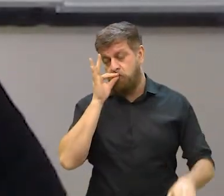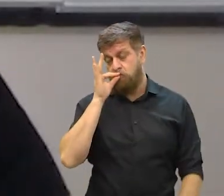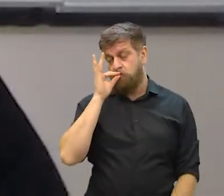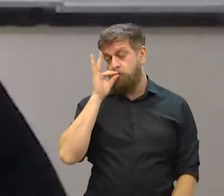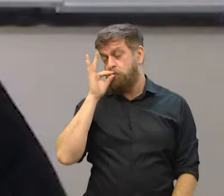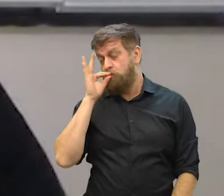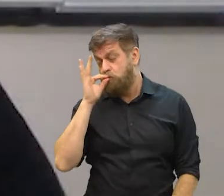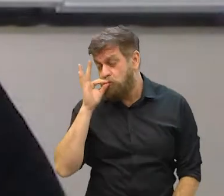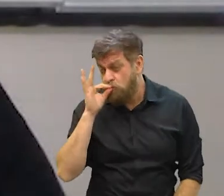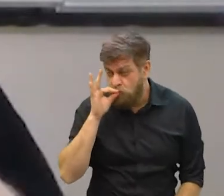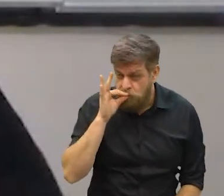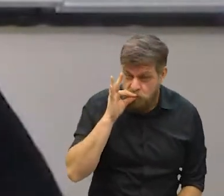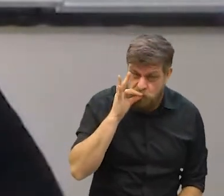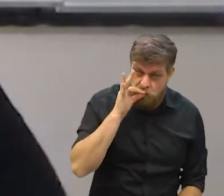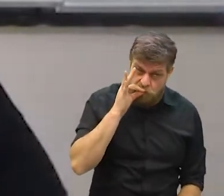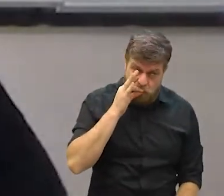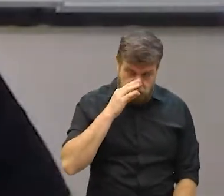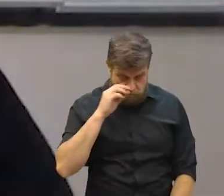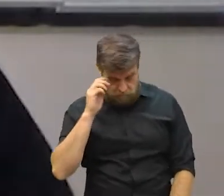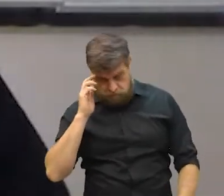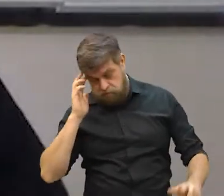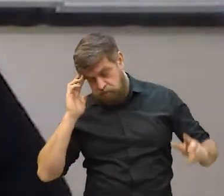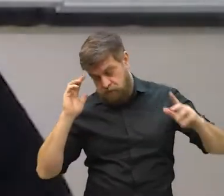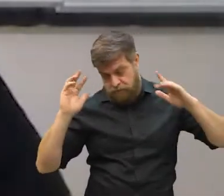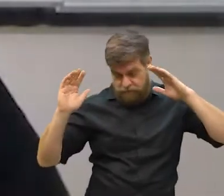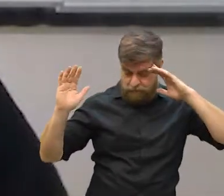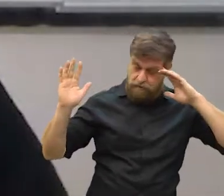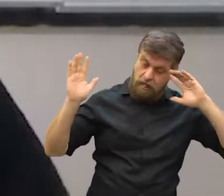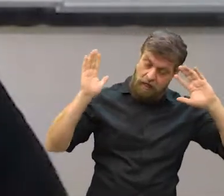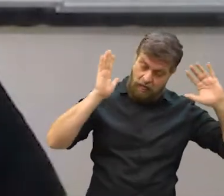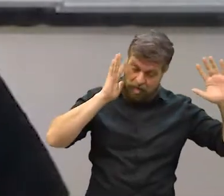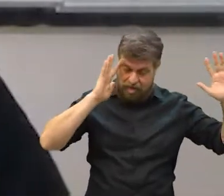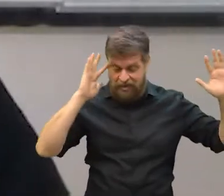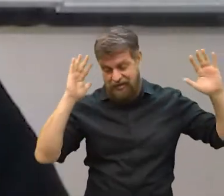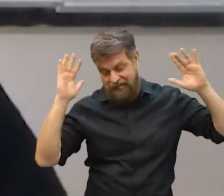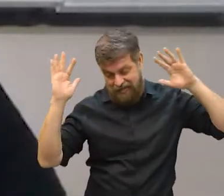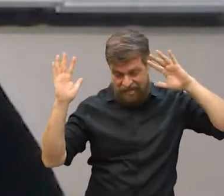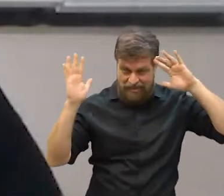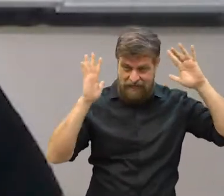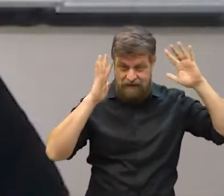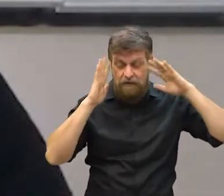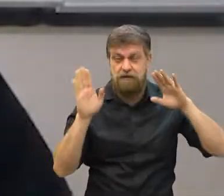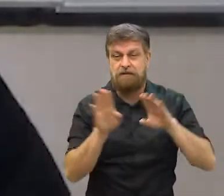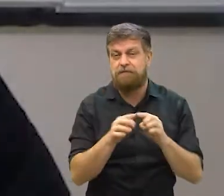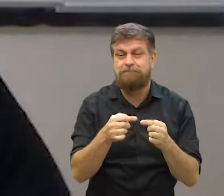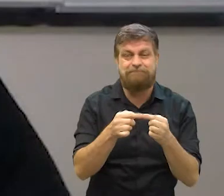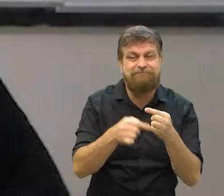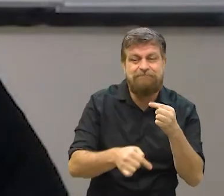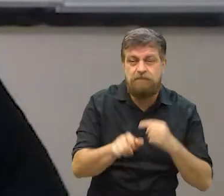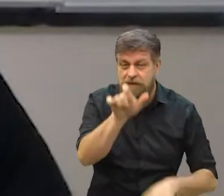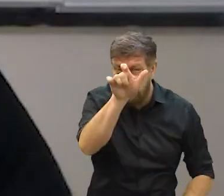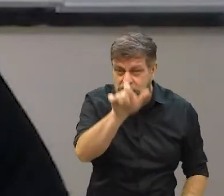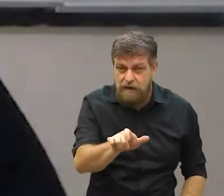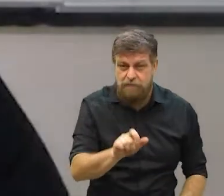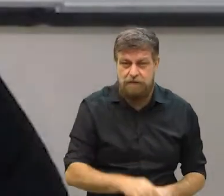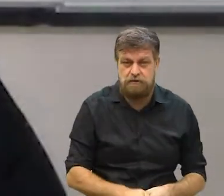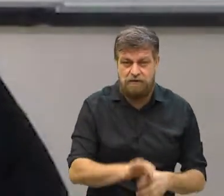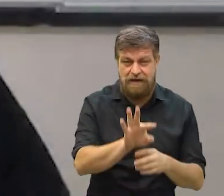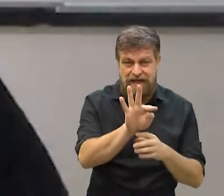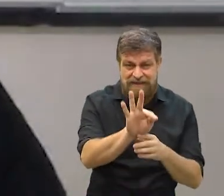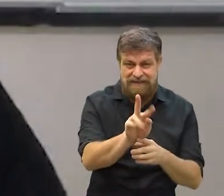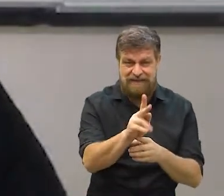fumada, ele que dá as viagens. E existe uma contraindicação do uso do THC